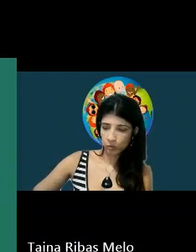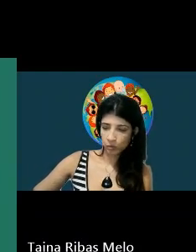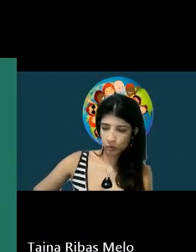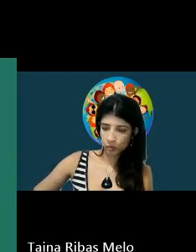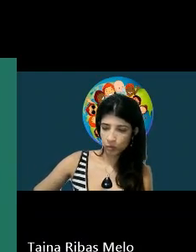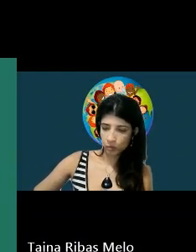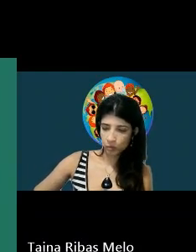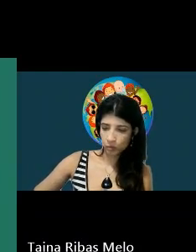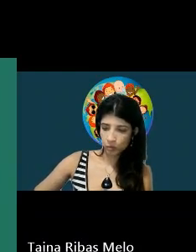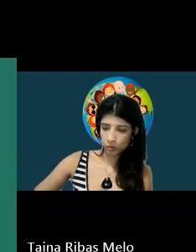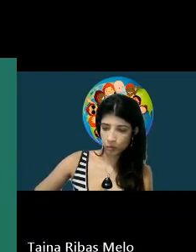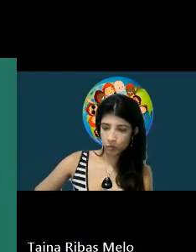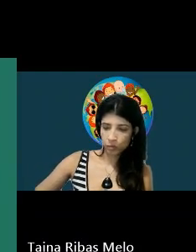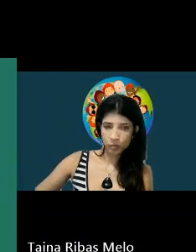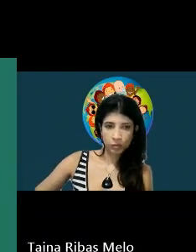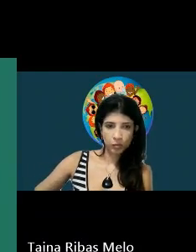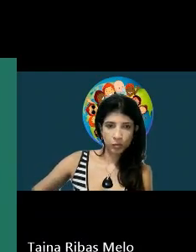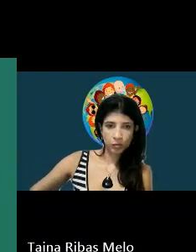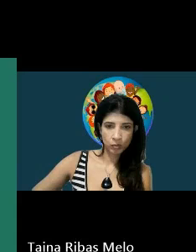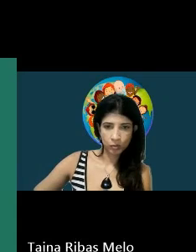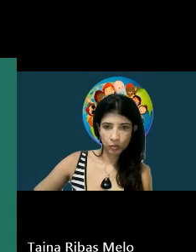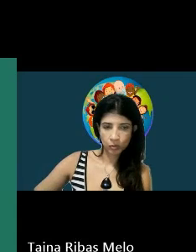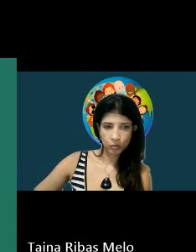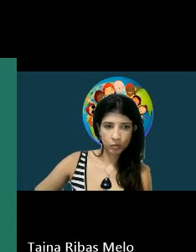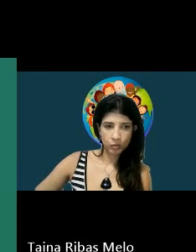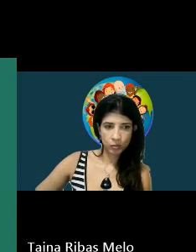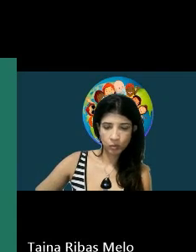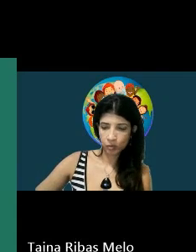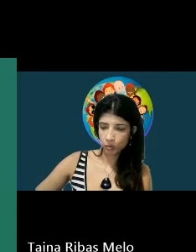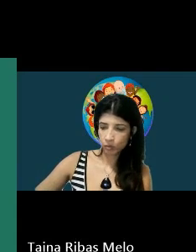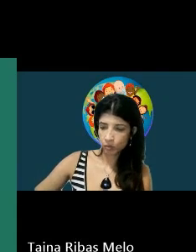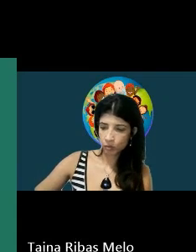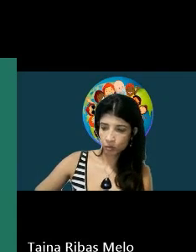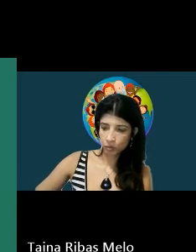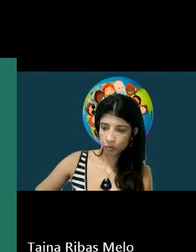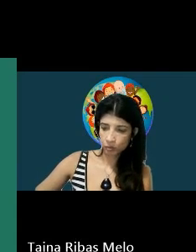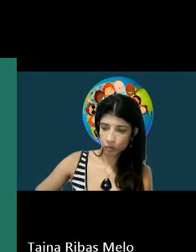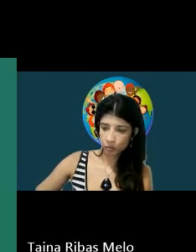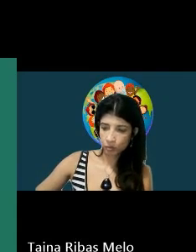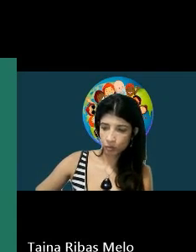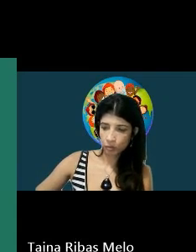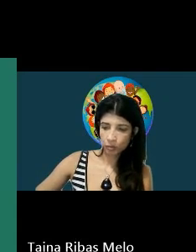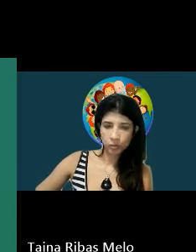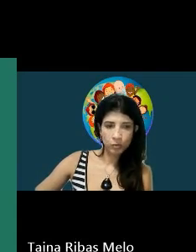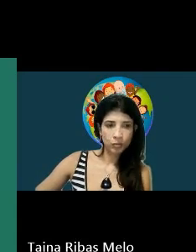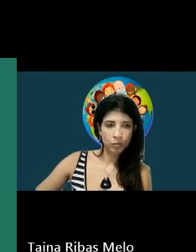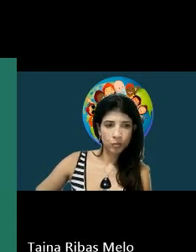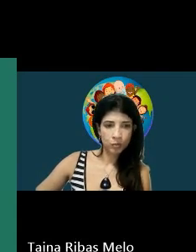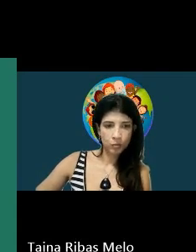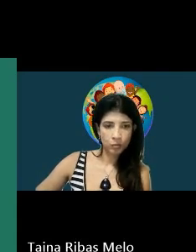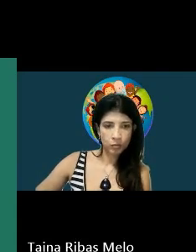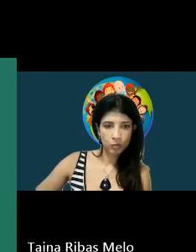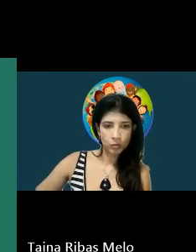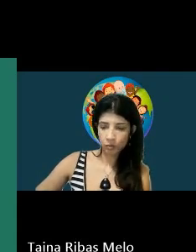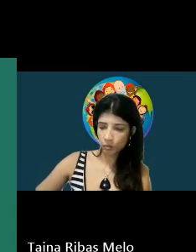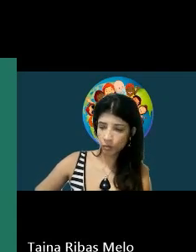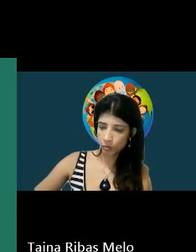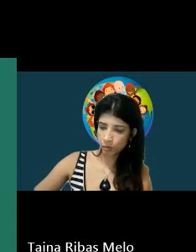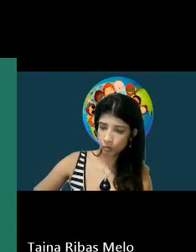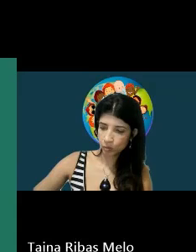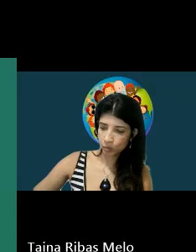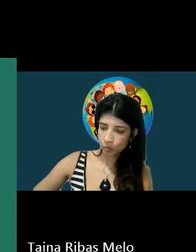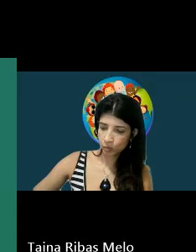questionário, então, ele foi traduzido por tradutores independentes e as versões depois elas foram unificadas. Essa primeira versão, ela foi testada